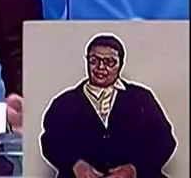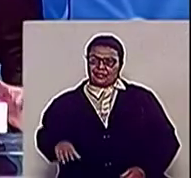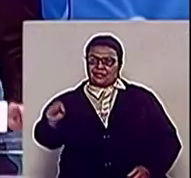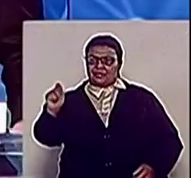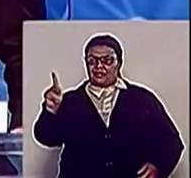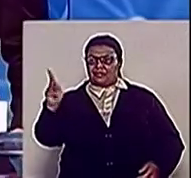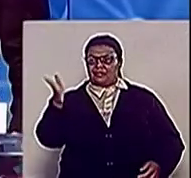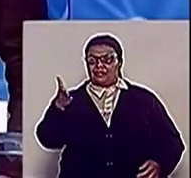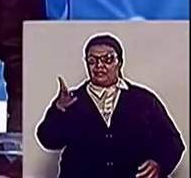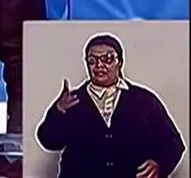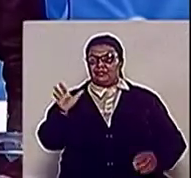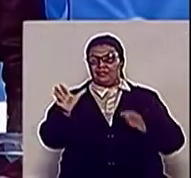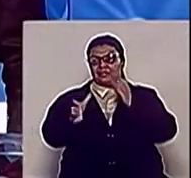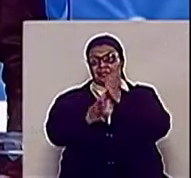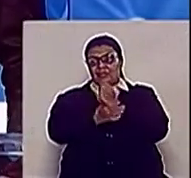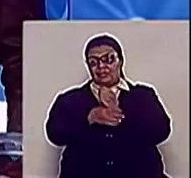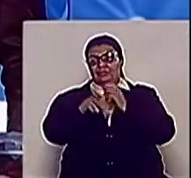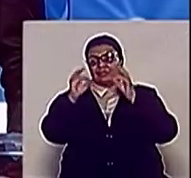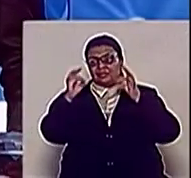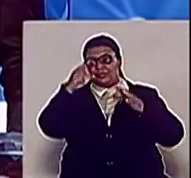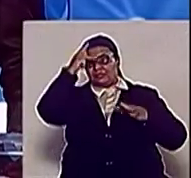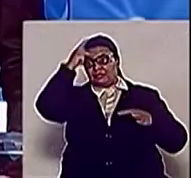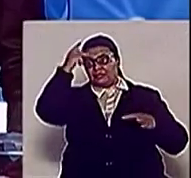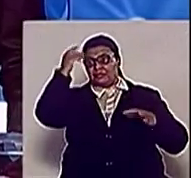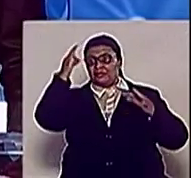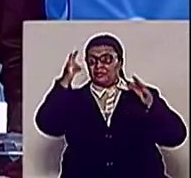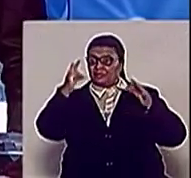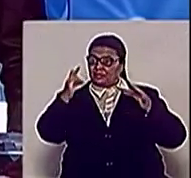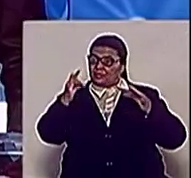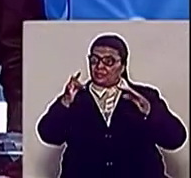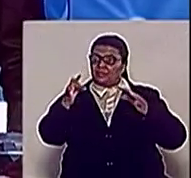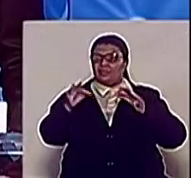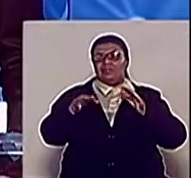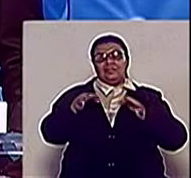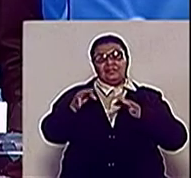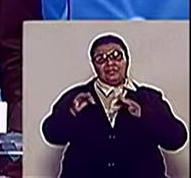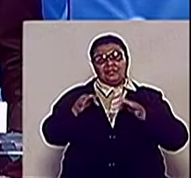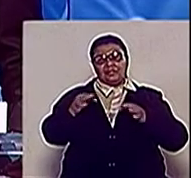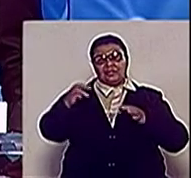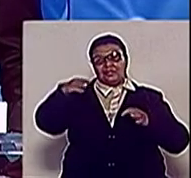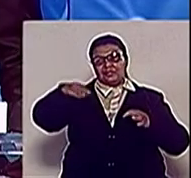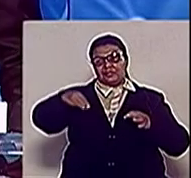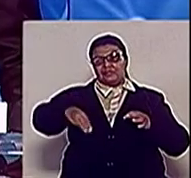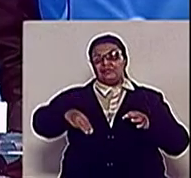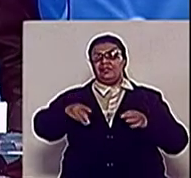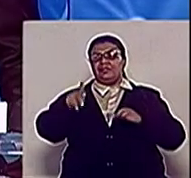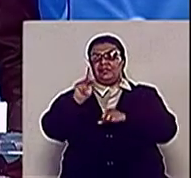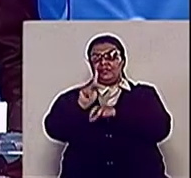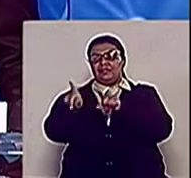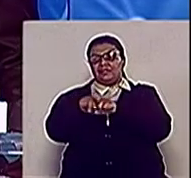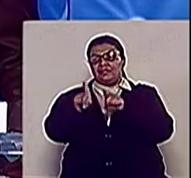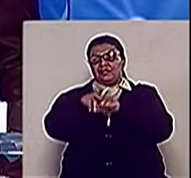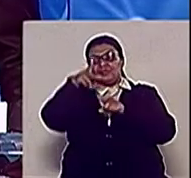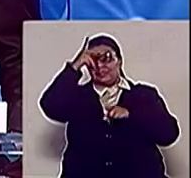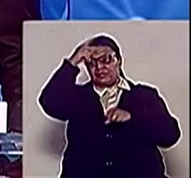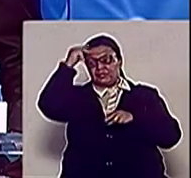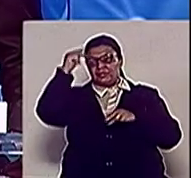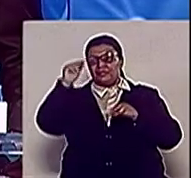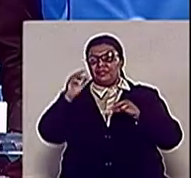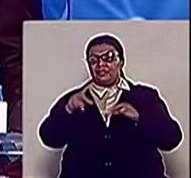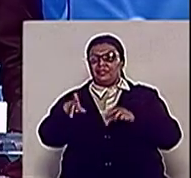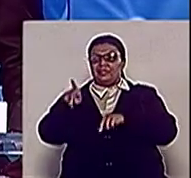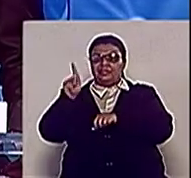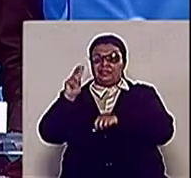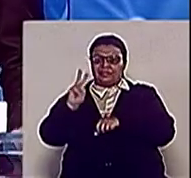Segurança pública é coisa séria. Segurança pública é caso do município também e do prefeito intervir e brigar por melhorias na segurança